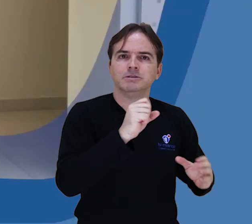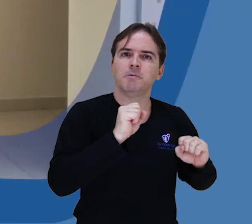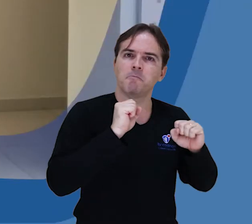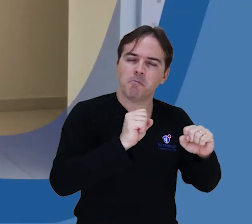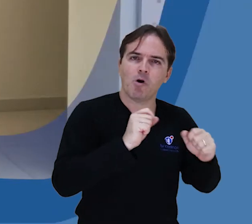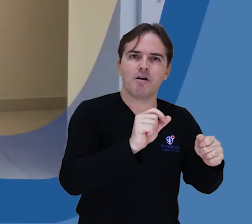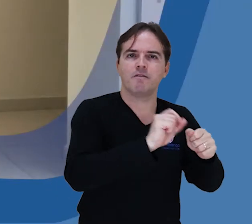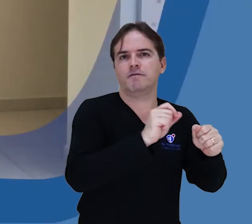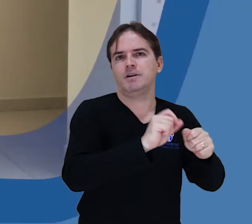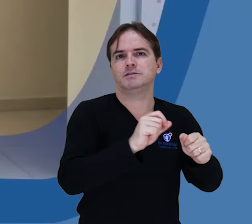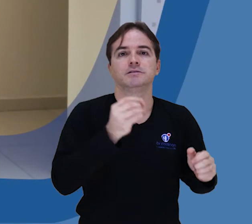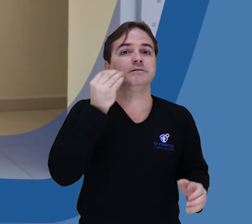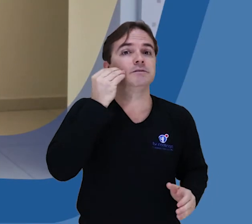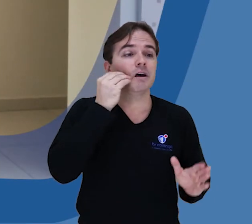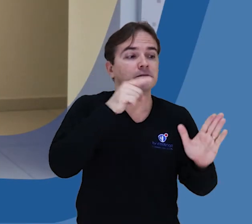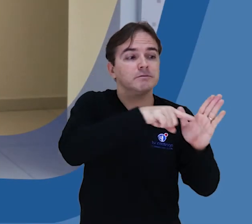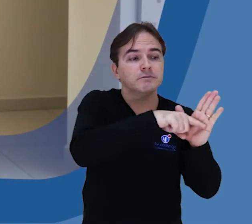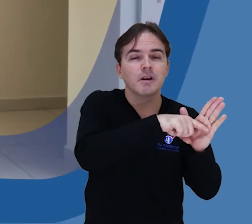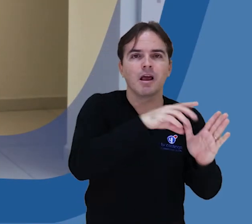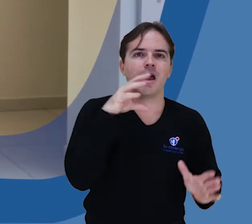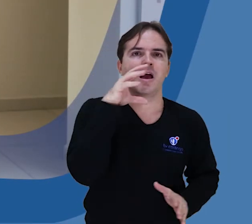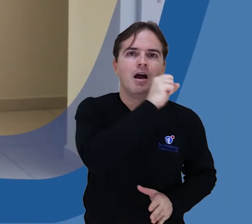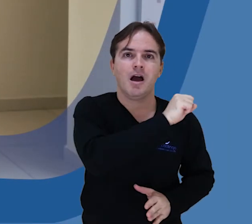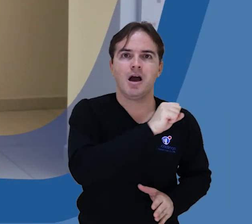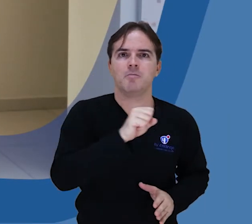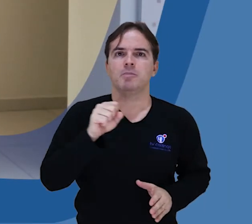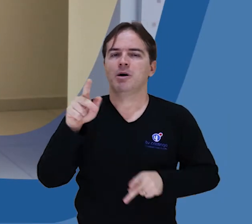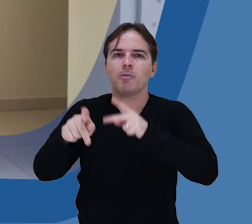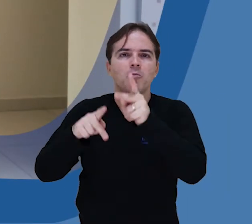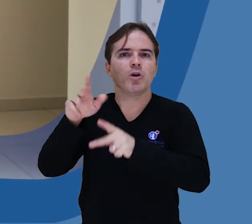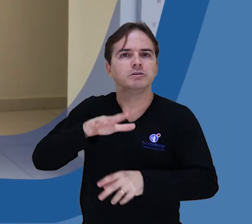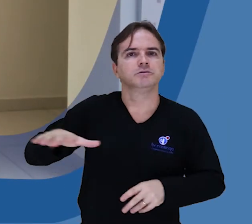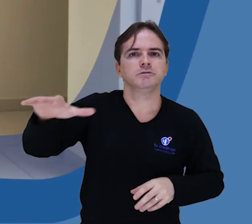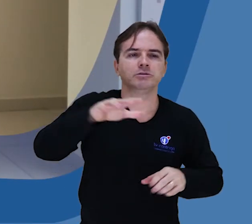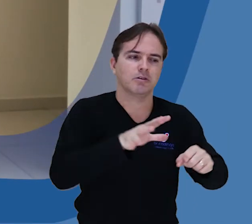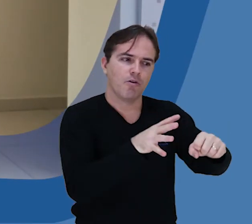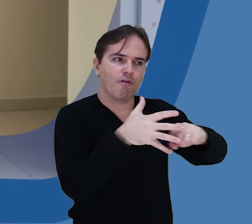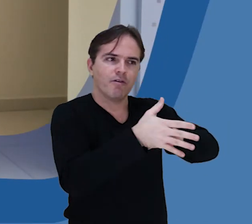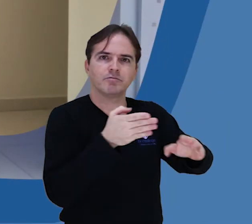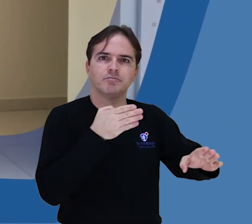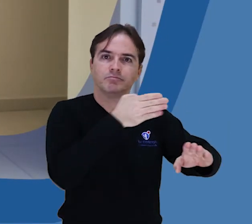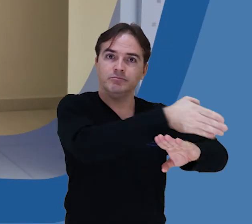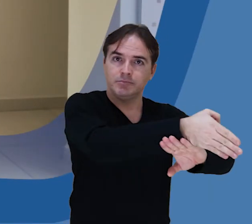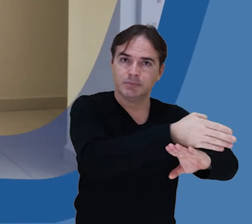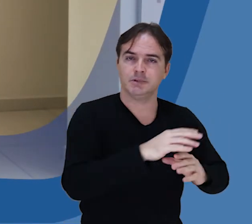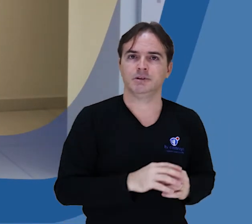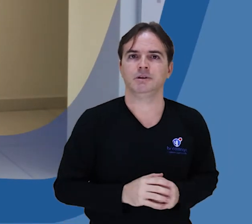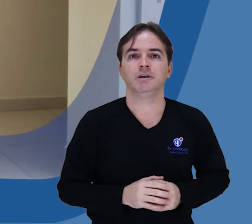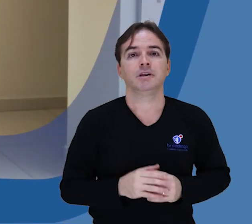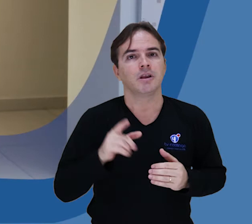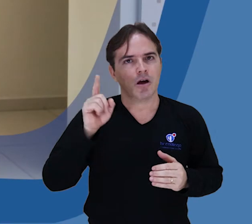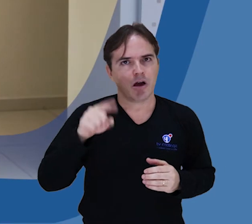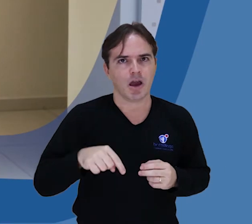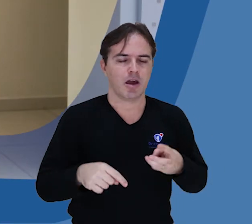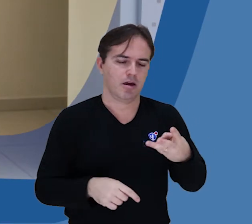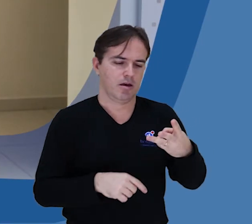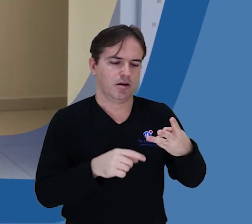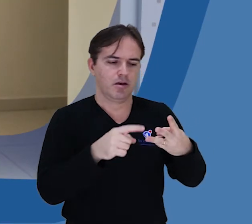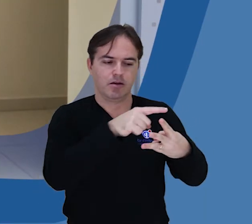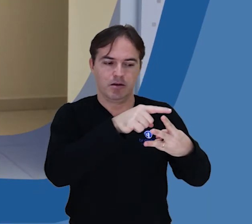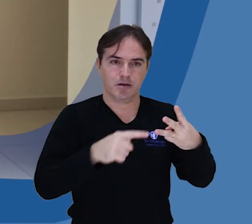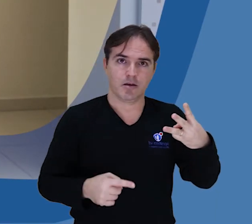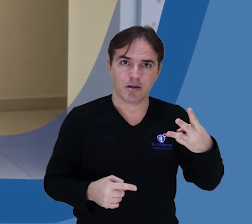teste rápido para o COVID-19, né? São esses testes que eu acabei de falar, que são os